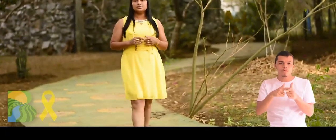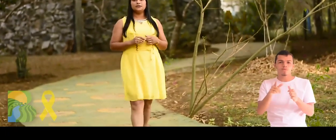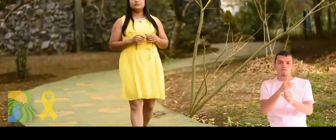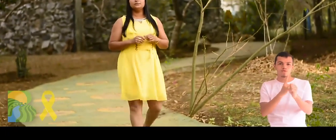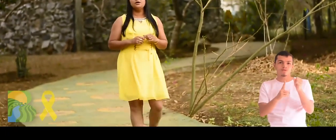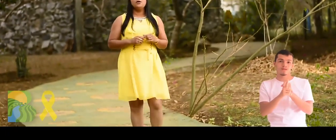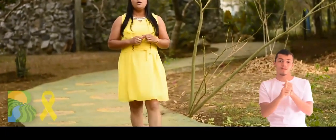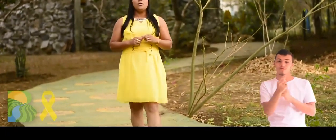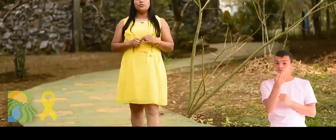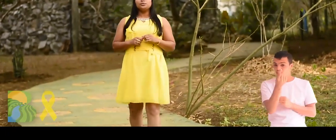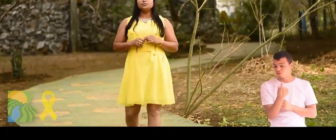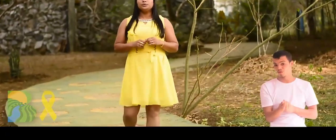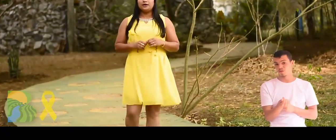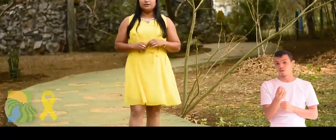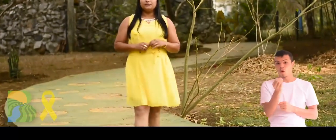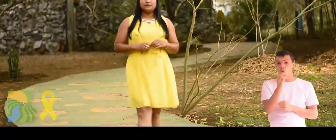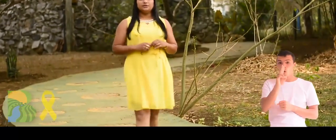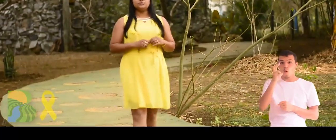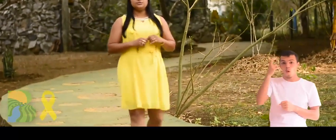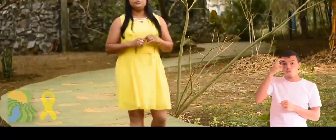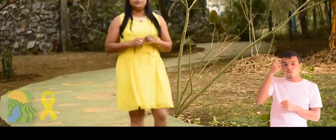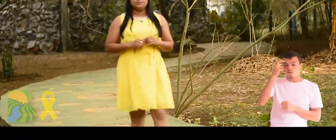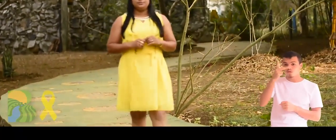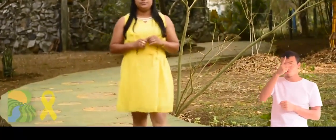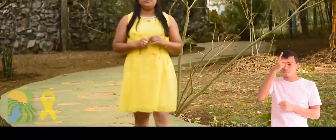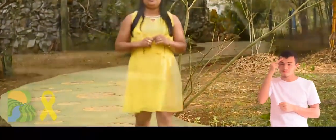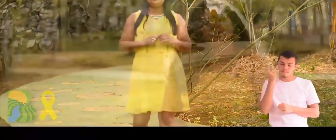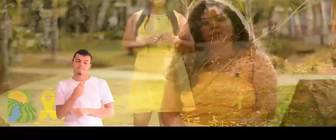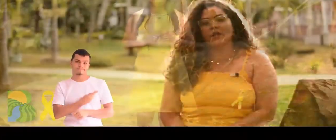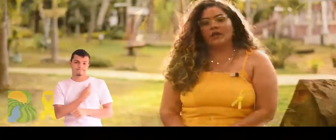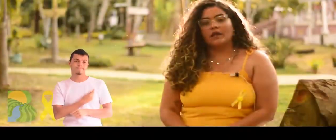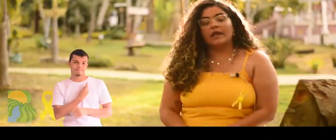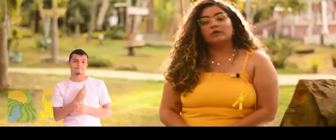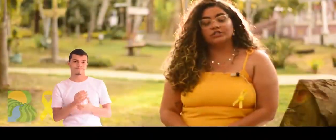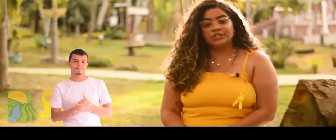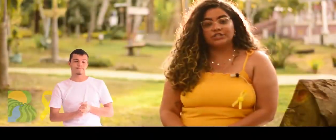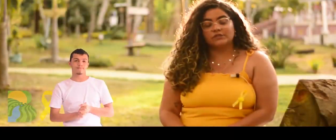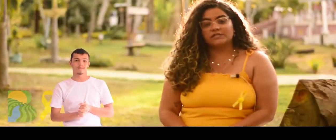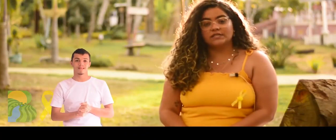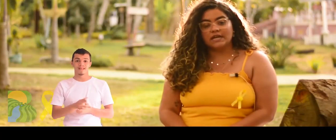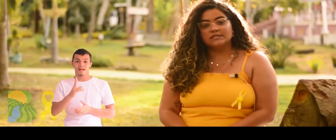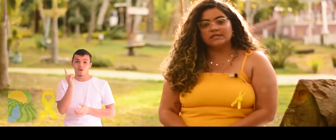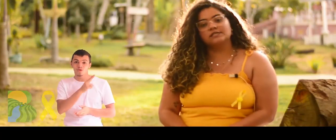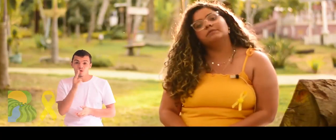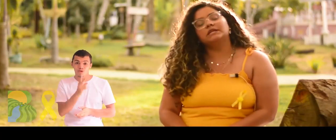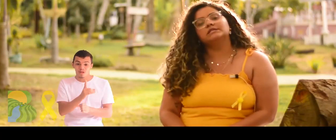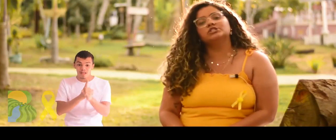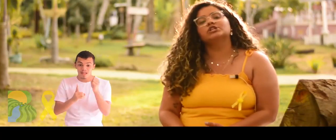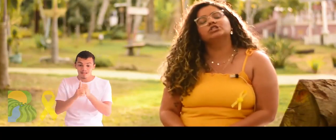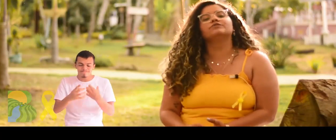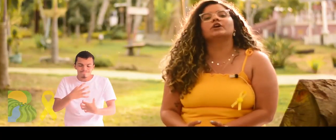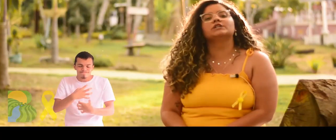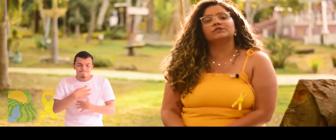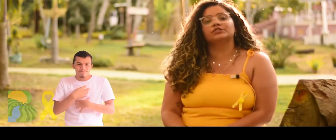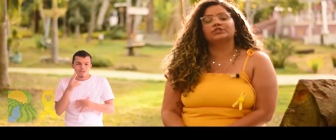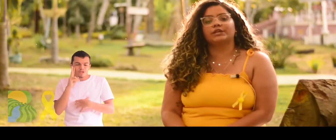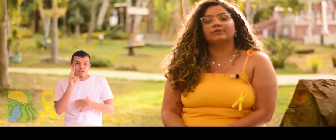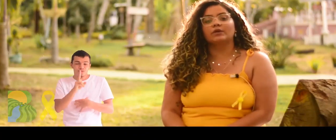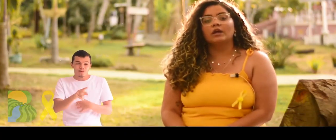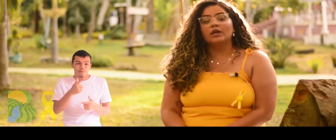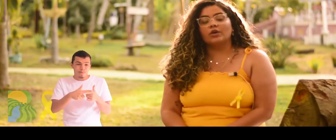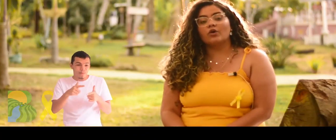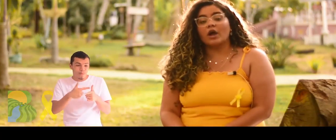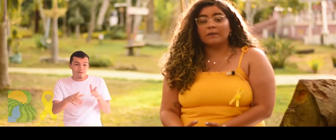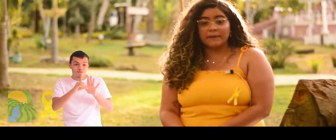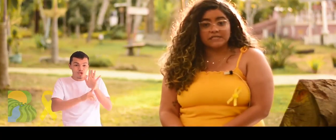financeiro ou cultural na vida de um indivíduo. É urgente que a sociedade se sensibilize diante de violações de